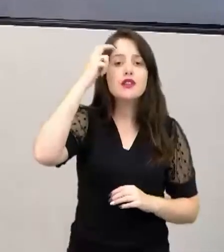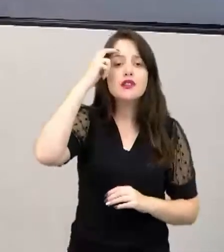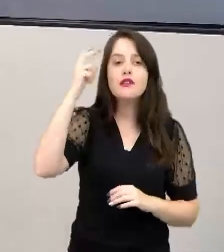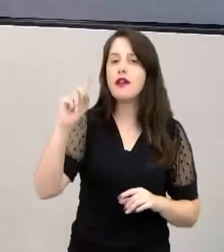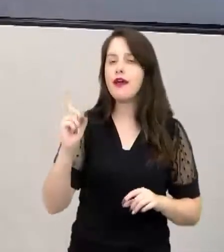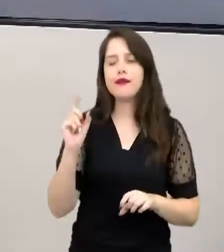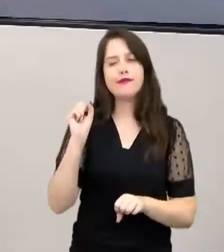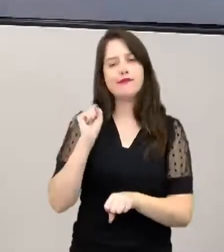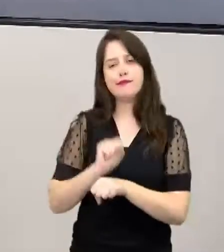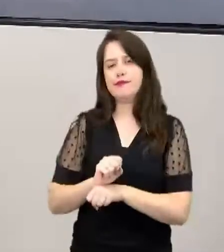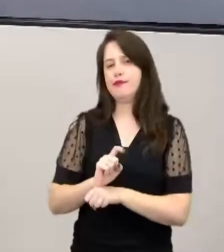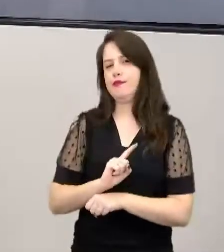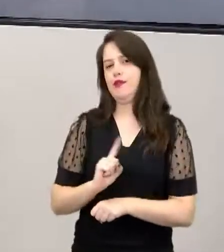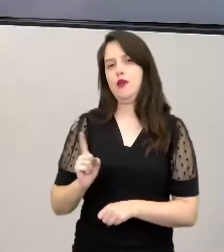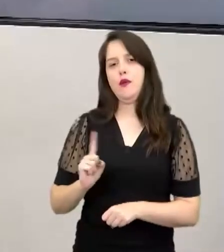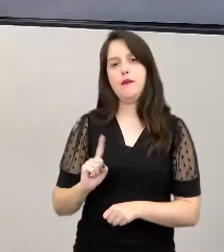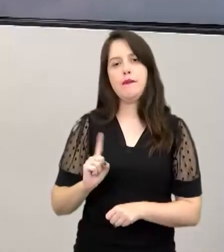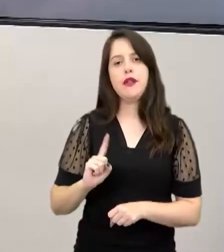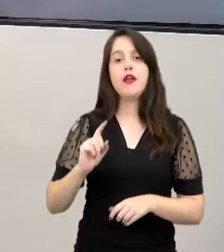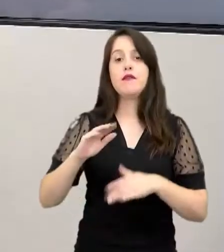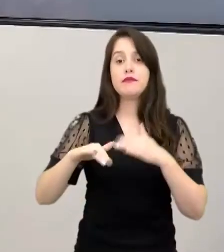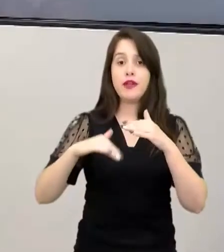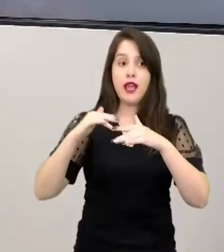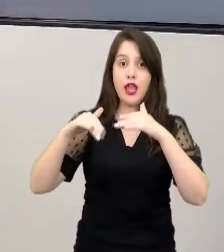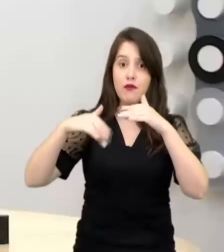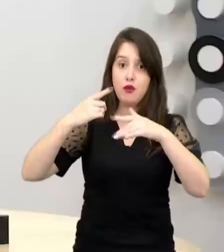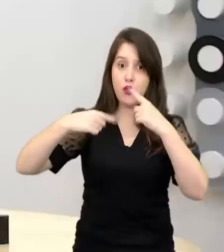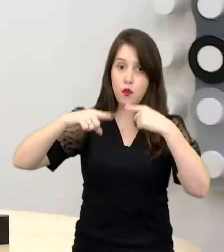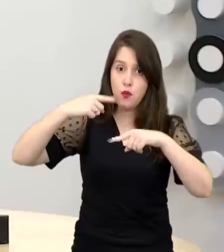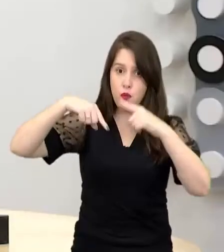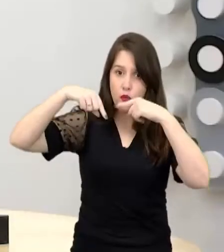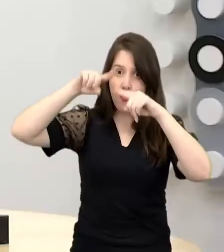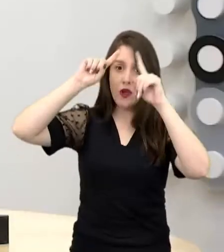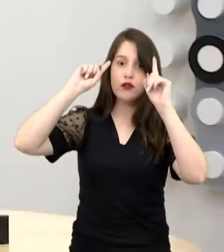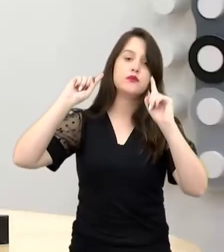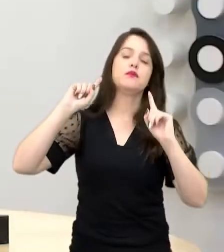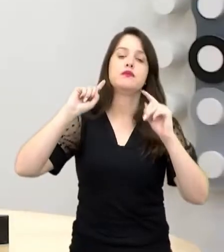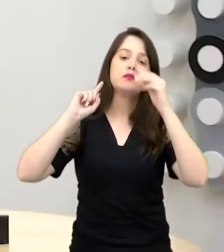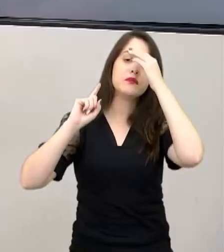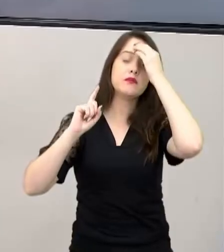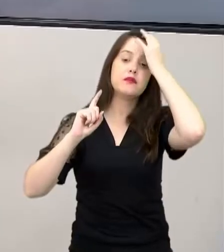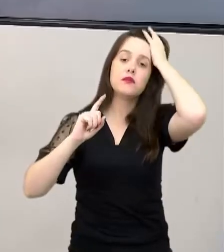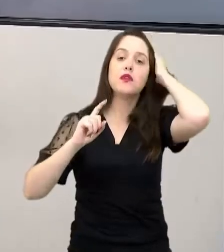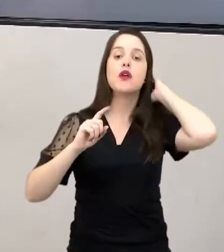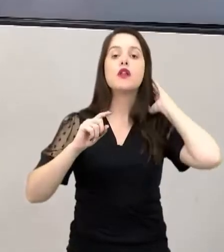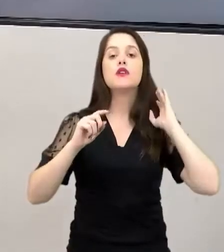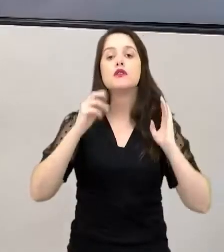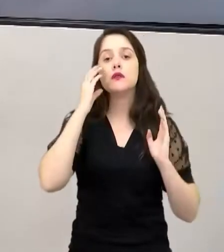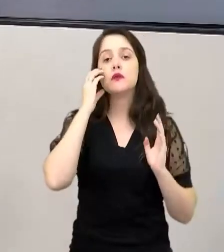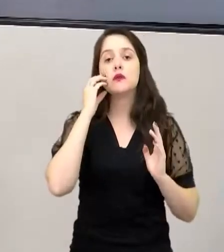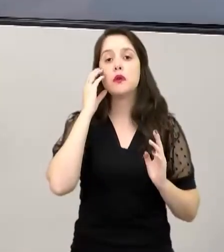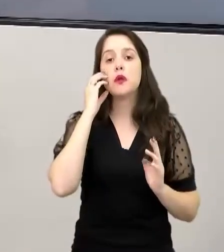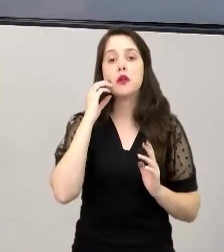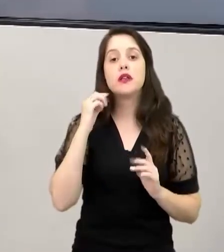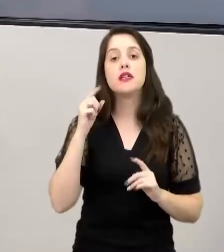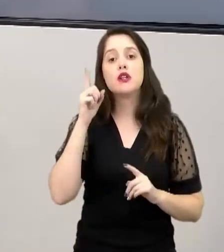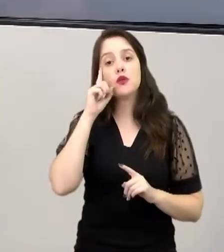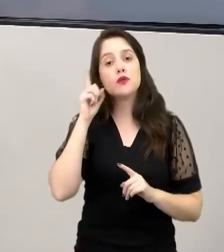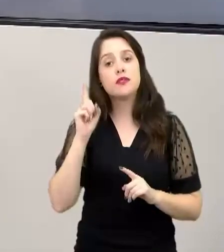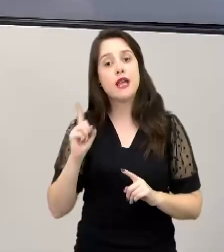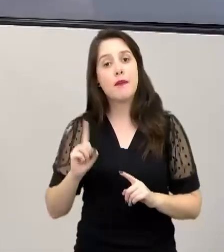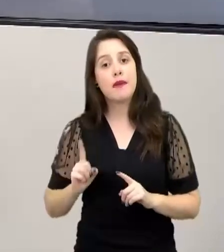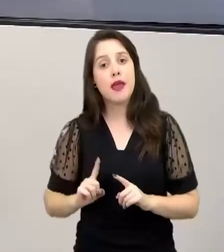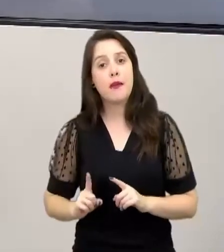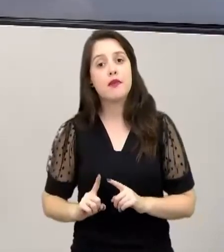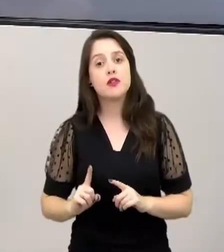para, né? A gente está sempre, então, evoluindo. Então, o Homo sapiens é o nosso estágio. Por enquanto, né? Dizem sim. que a gente chegou